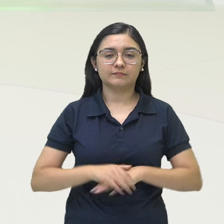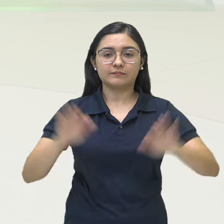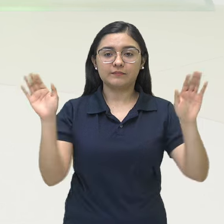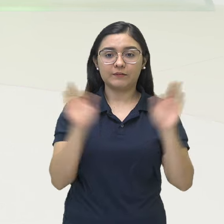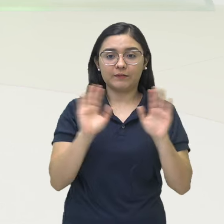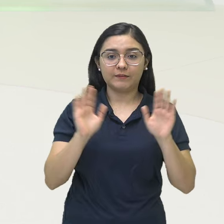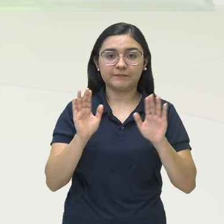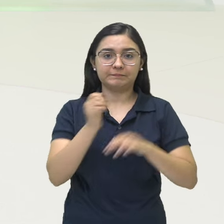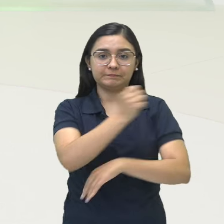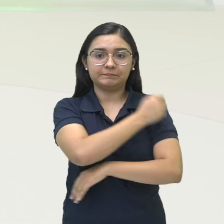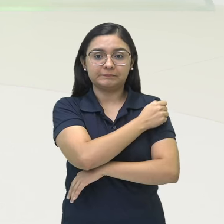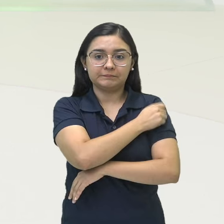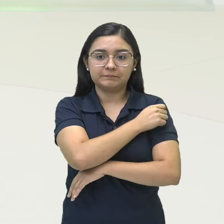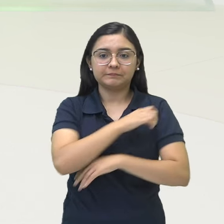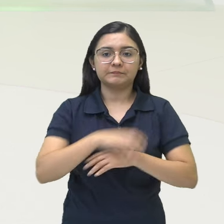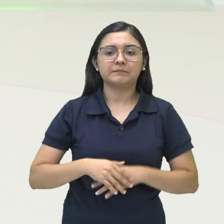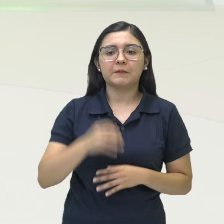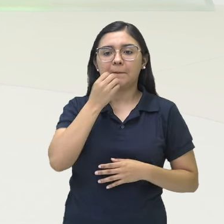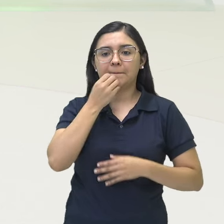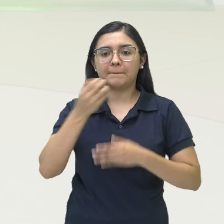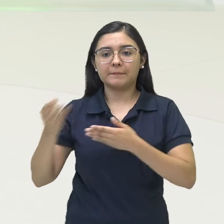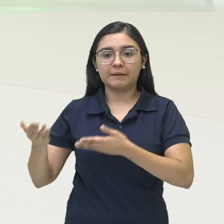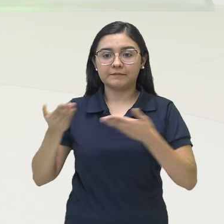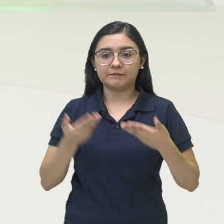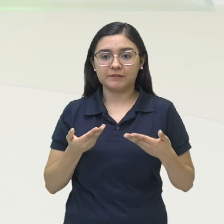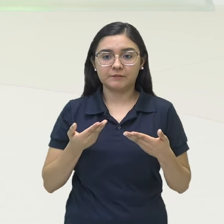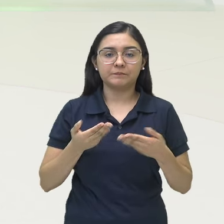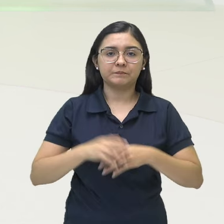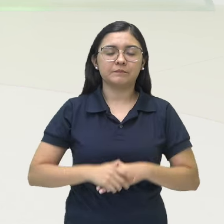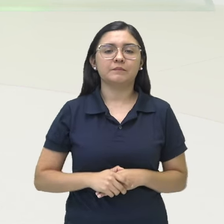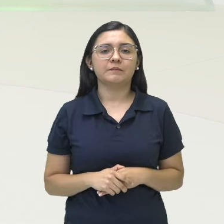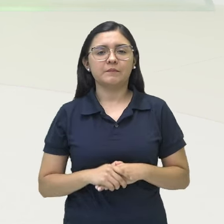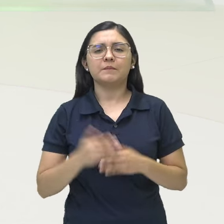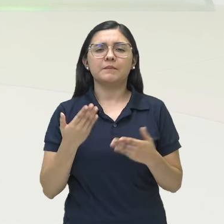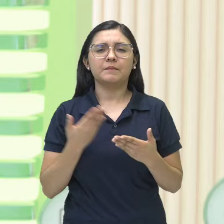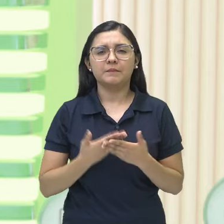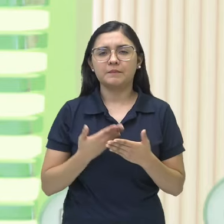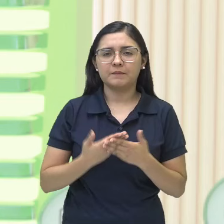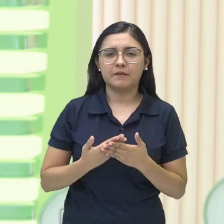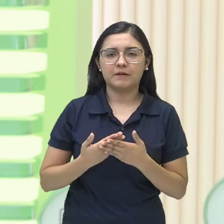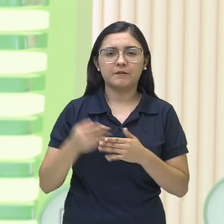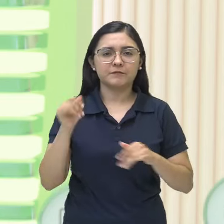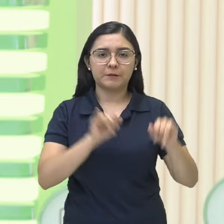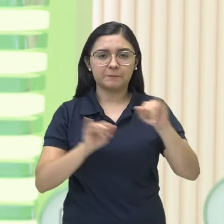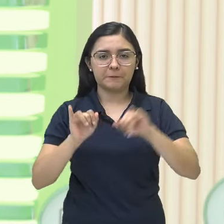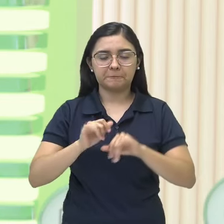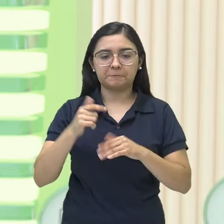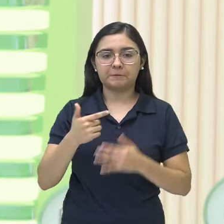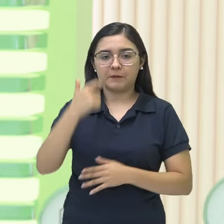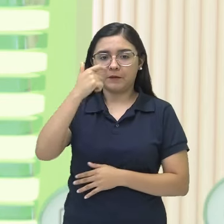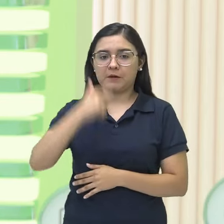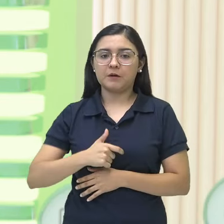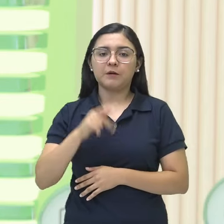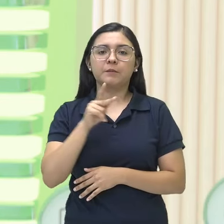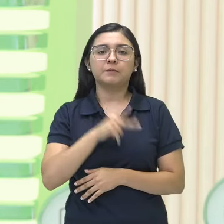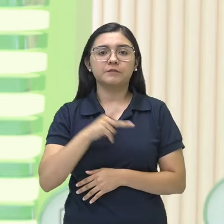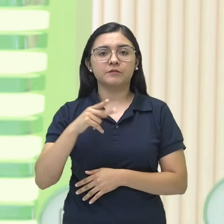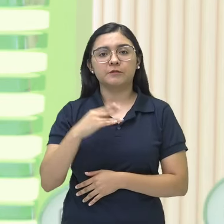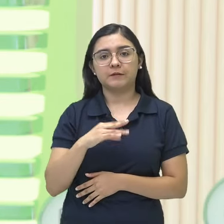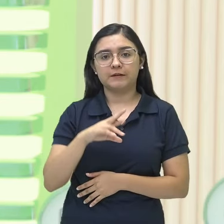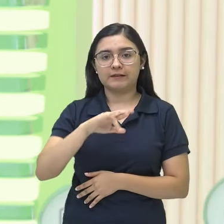Olá, alunos! Olá, professores! Sejam todos muito bem-vindos a mais uma aula de Química. Eu sou a professora